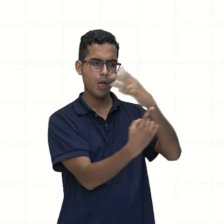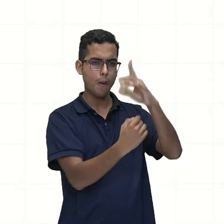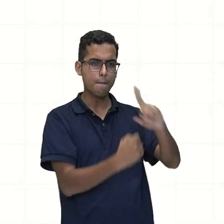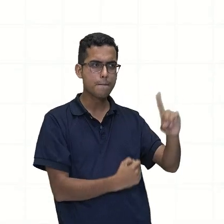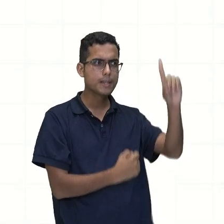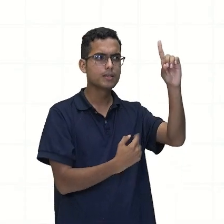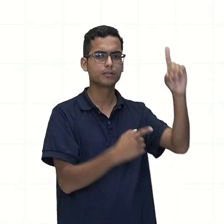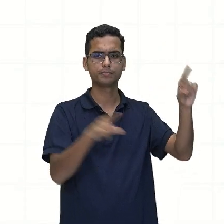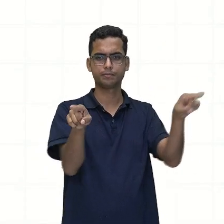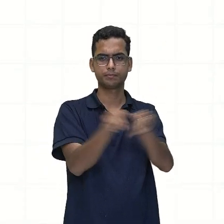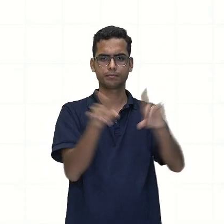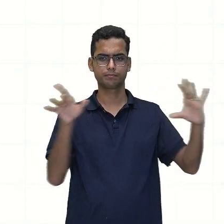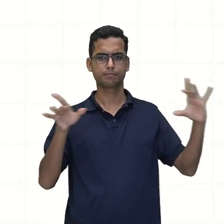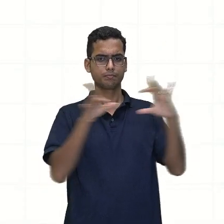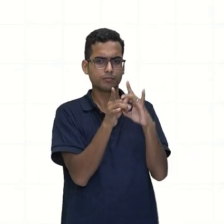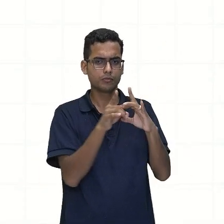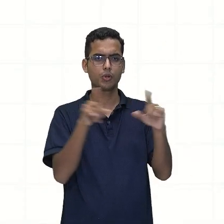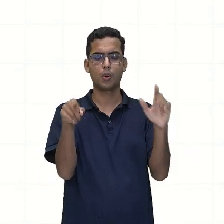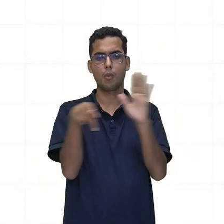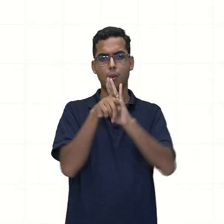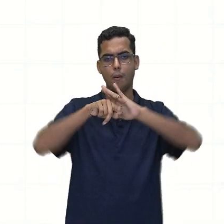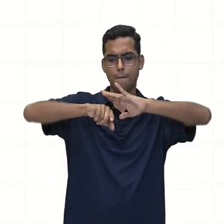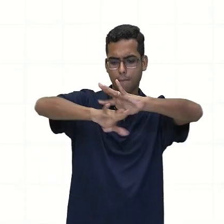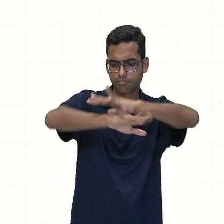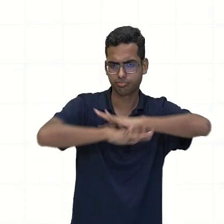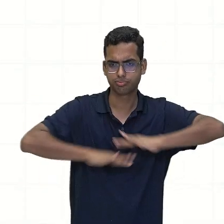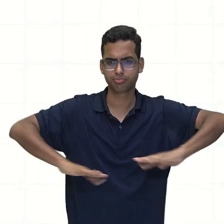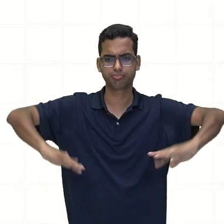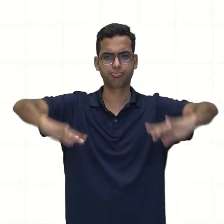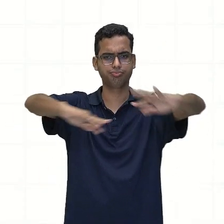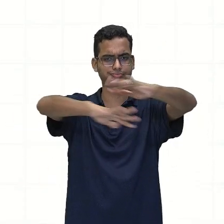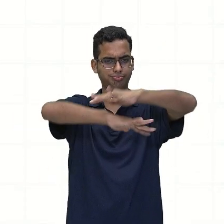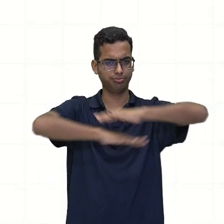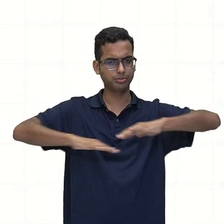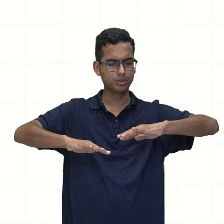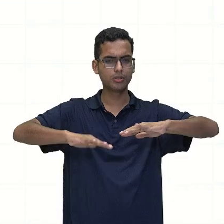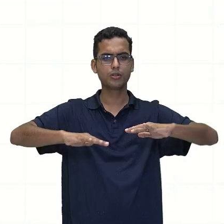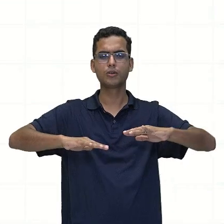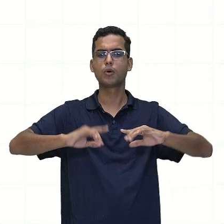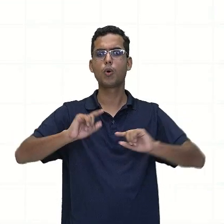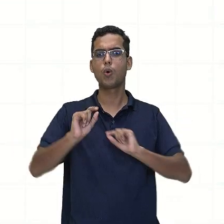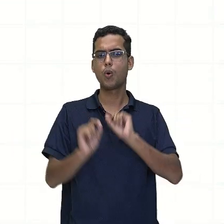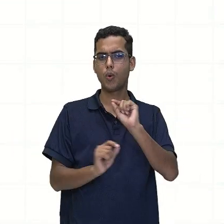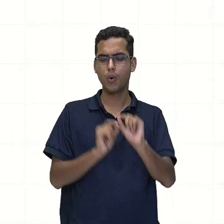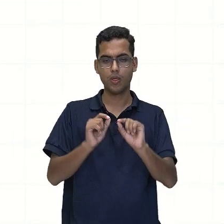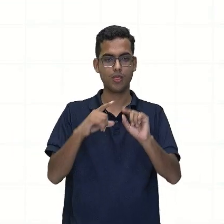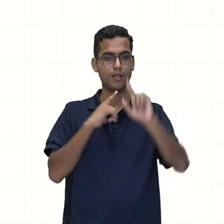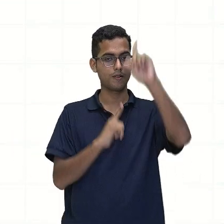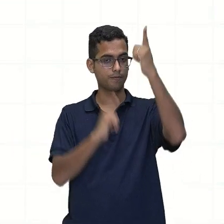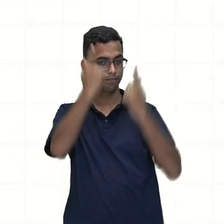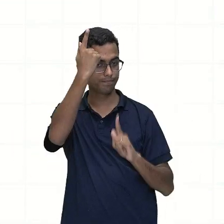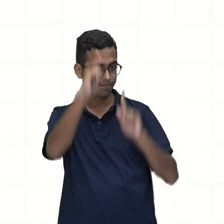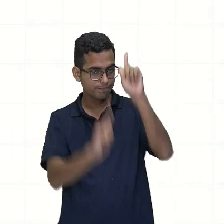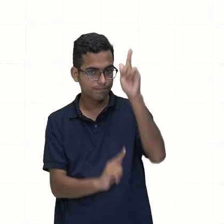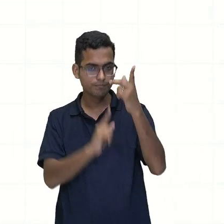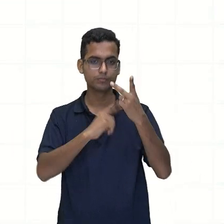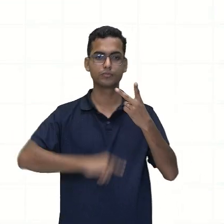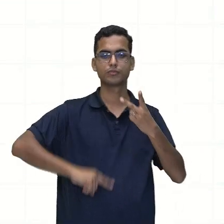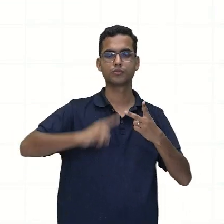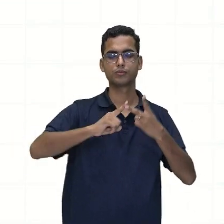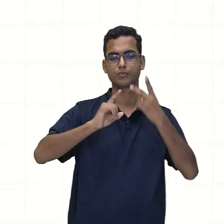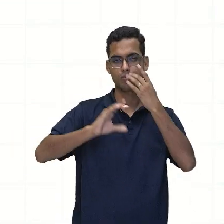quando eles se concretizam a partir de gestos, cânticos e objetos